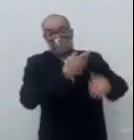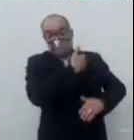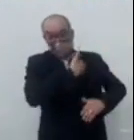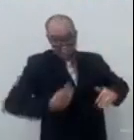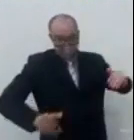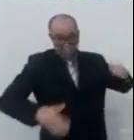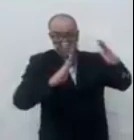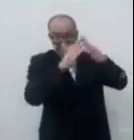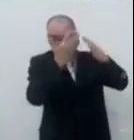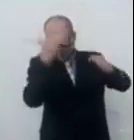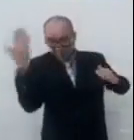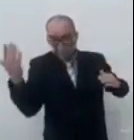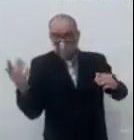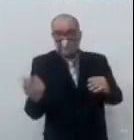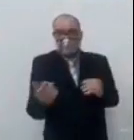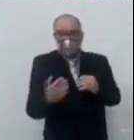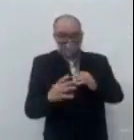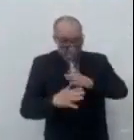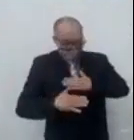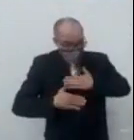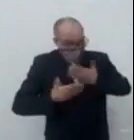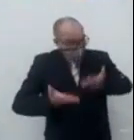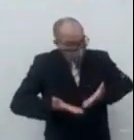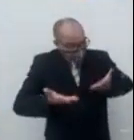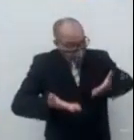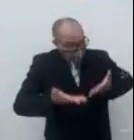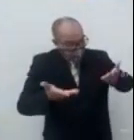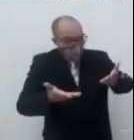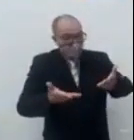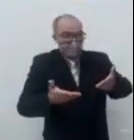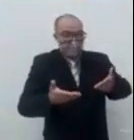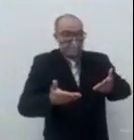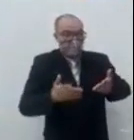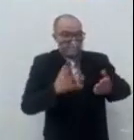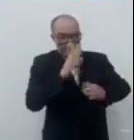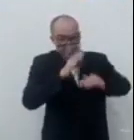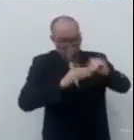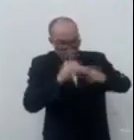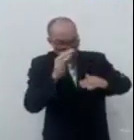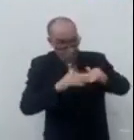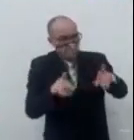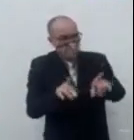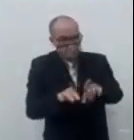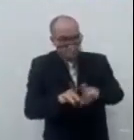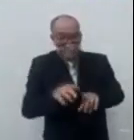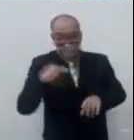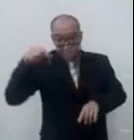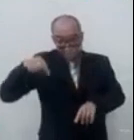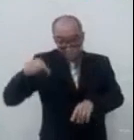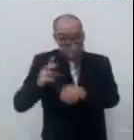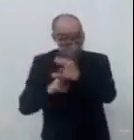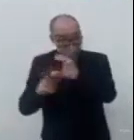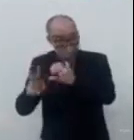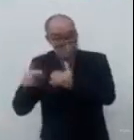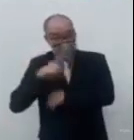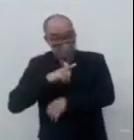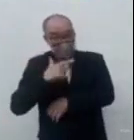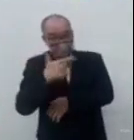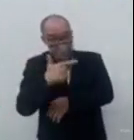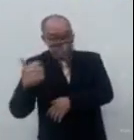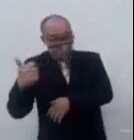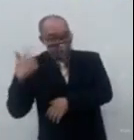E com isso também é um estímulo aos trabalhadores. E essa casa, ela tem autonomia